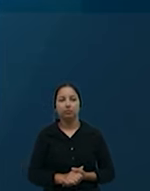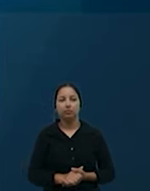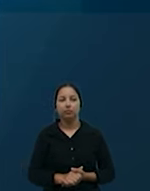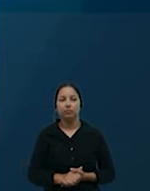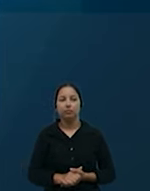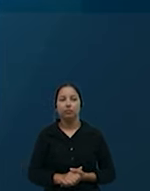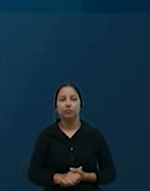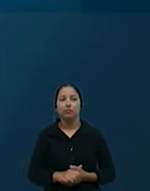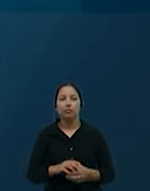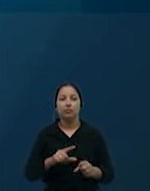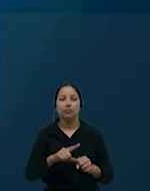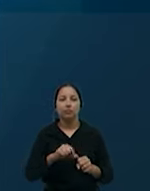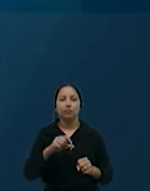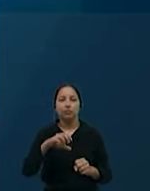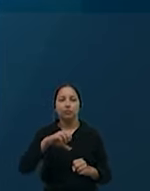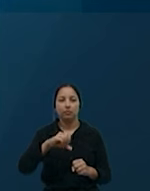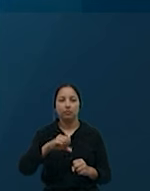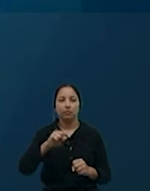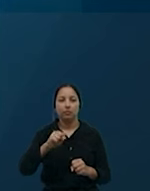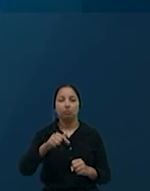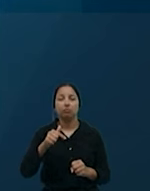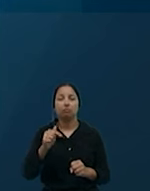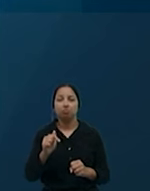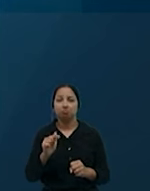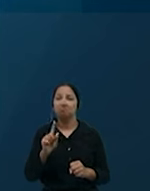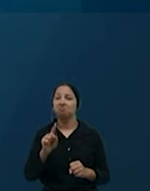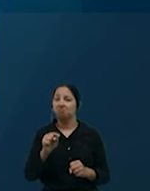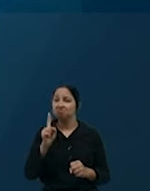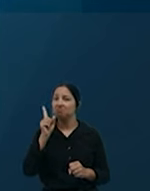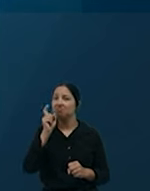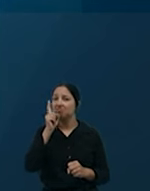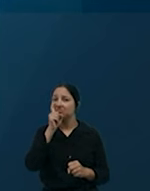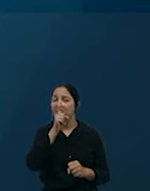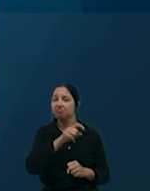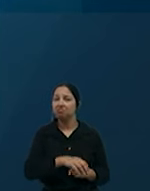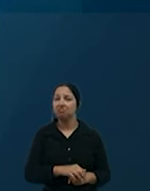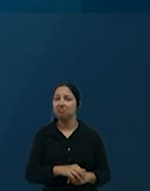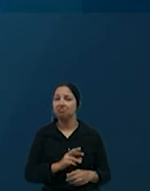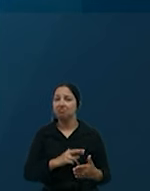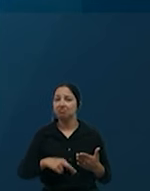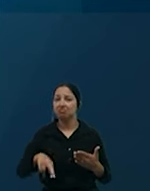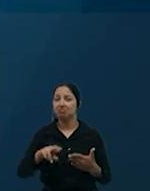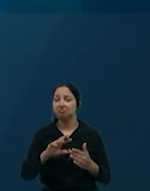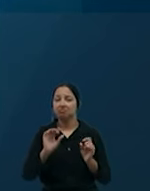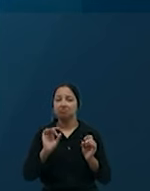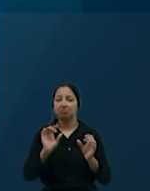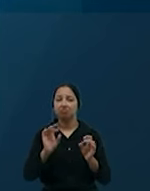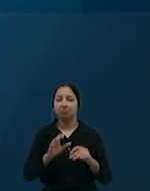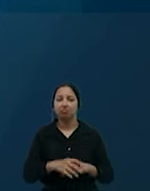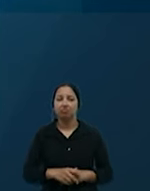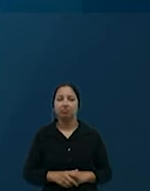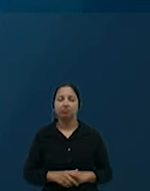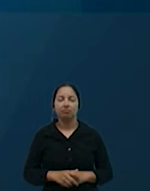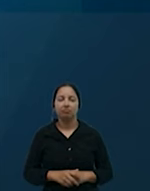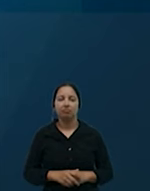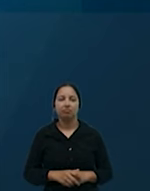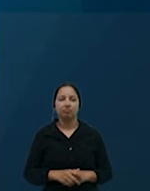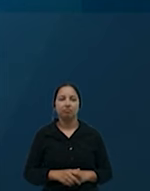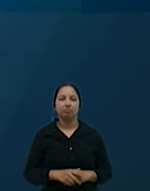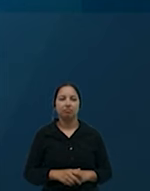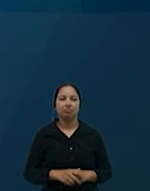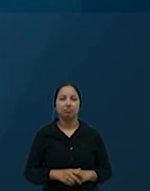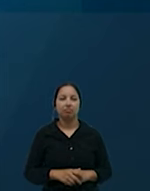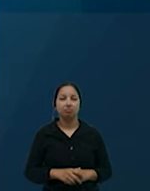do 987, desafia o manejo de recurso especial. Não sendo assim, né,